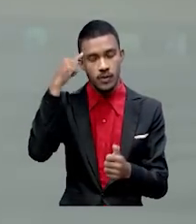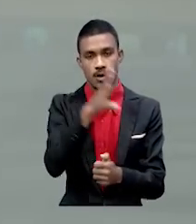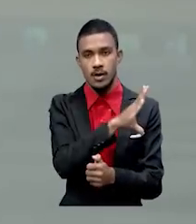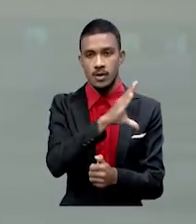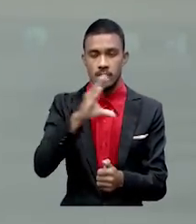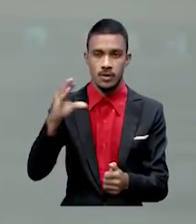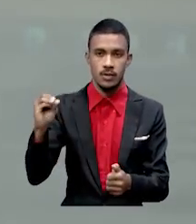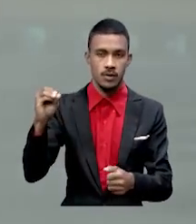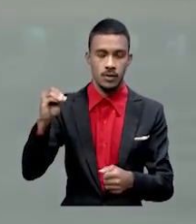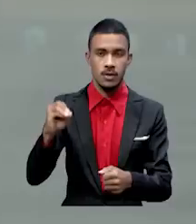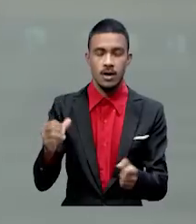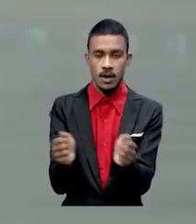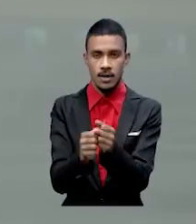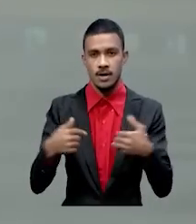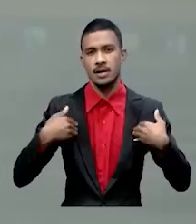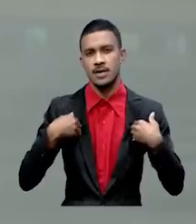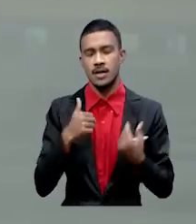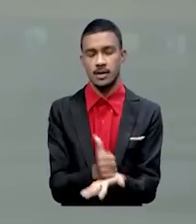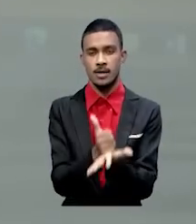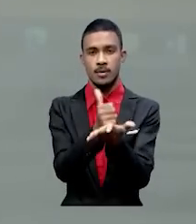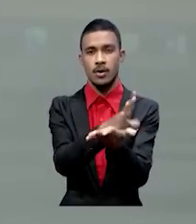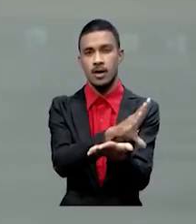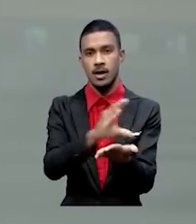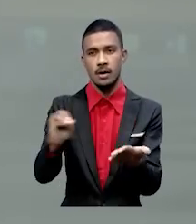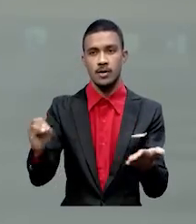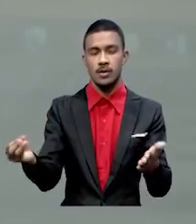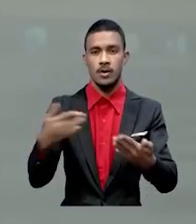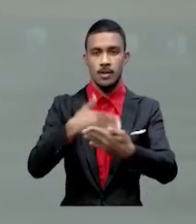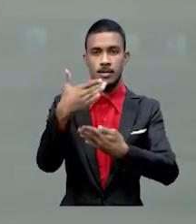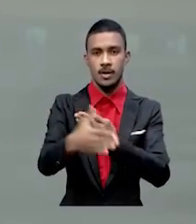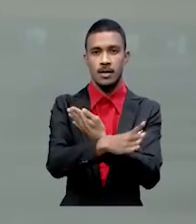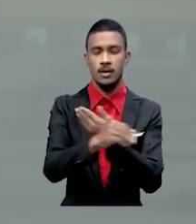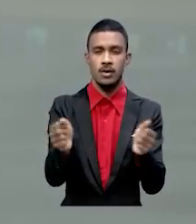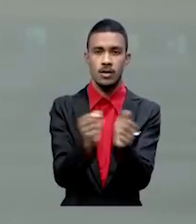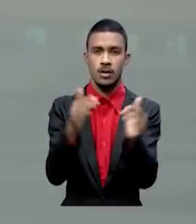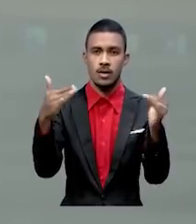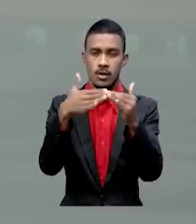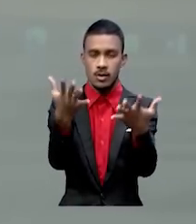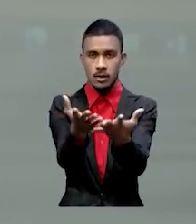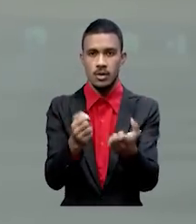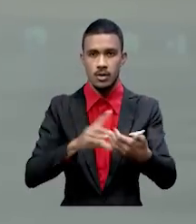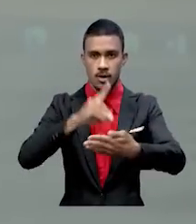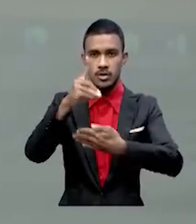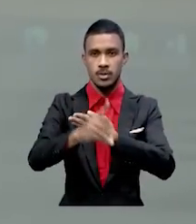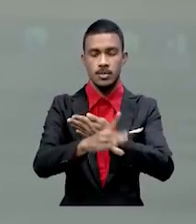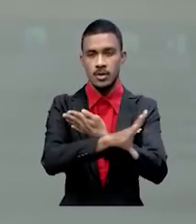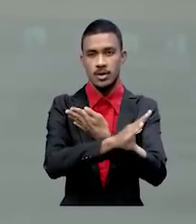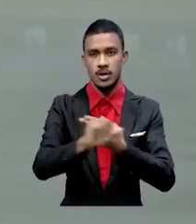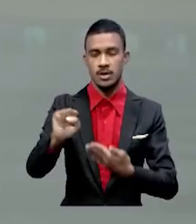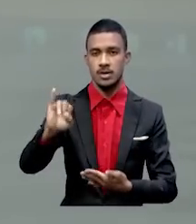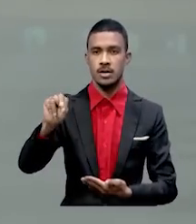Venture procuraram elaborar e alcançar um acordo sobre o conceito de desenvolvimento para o Greater